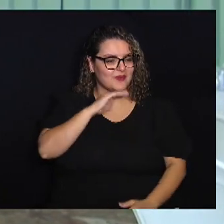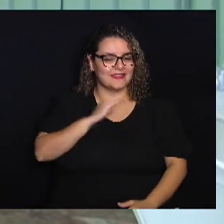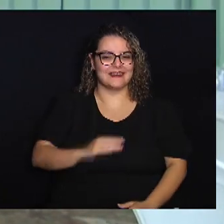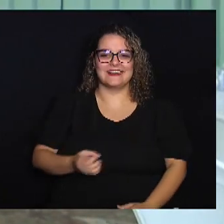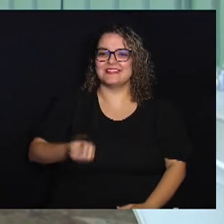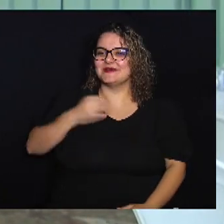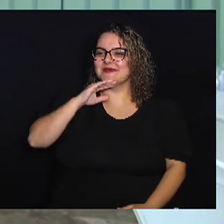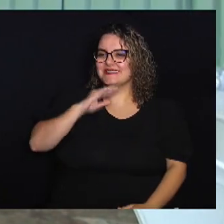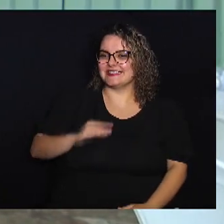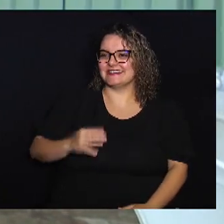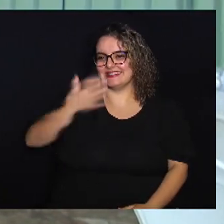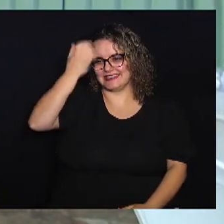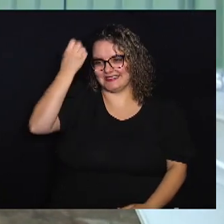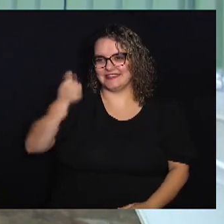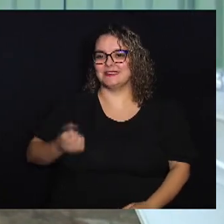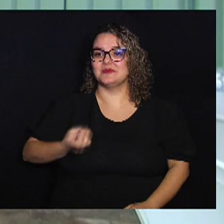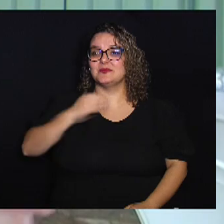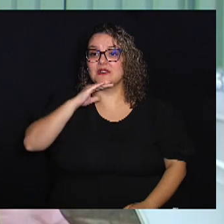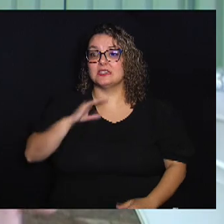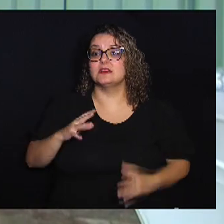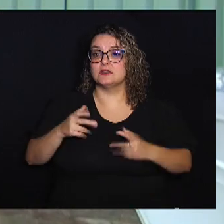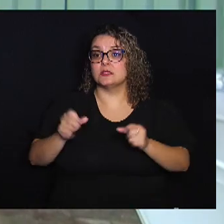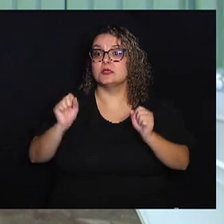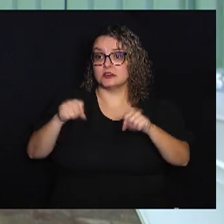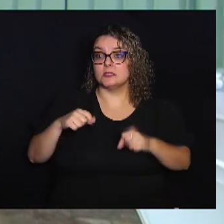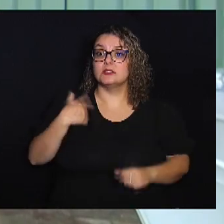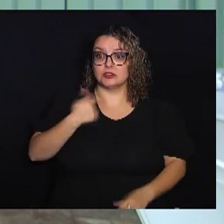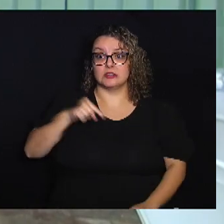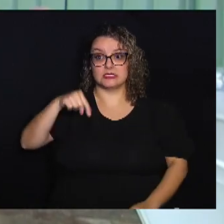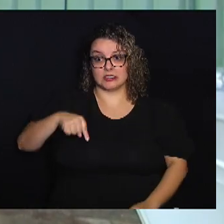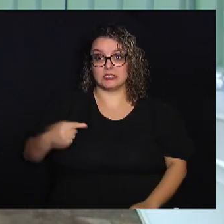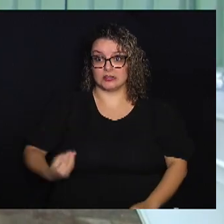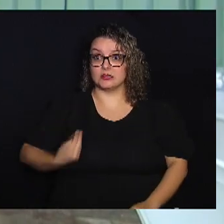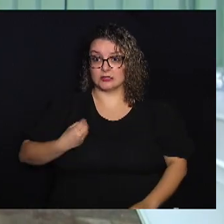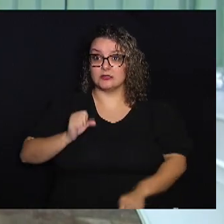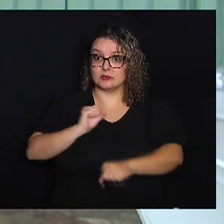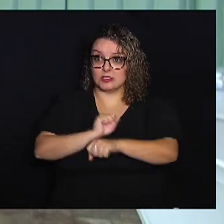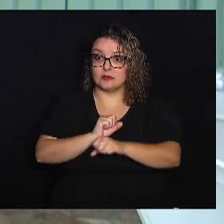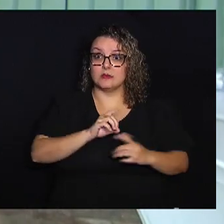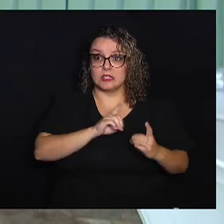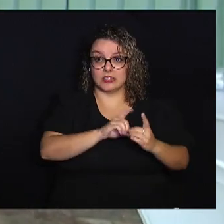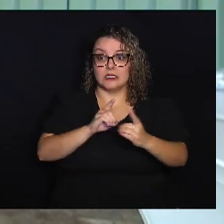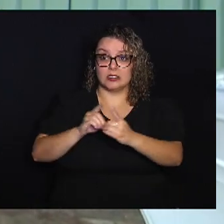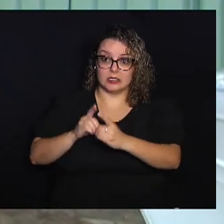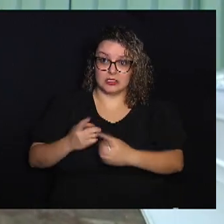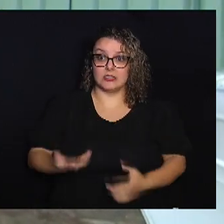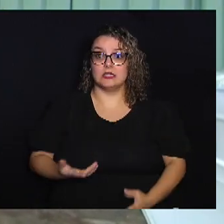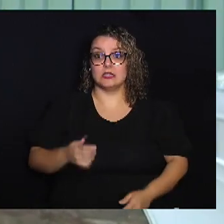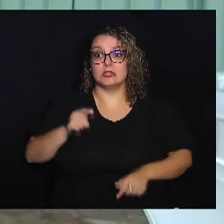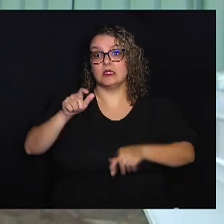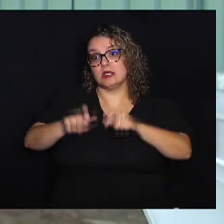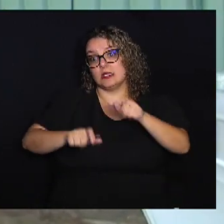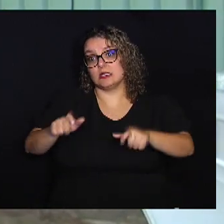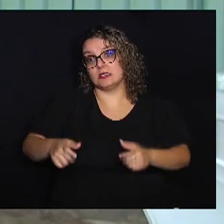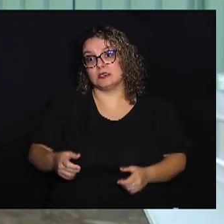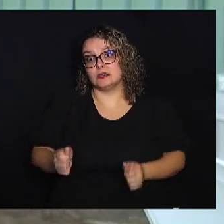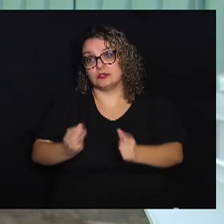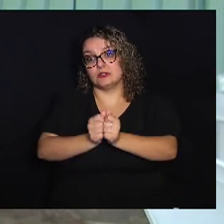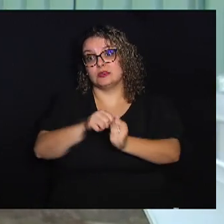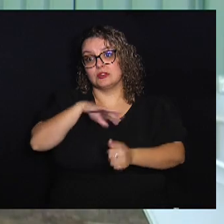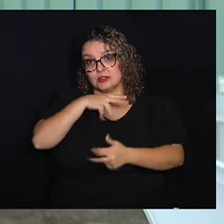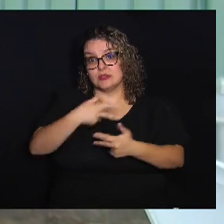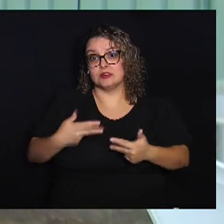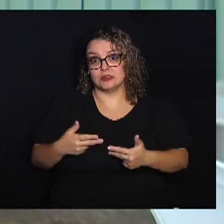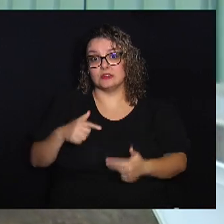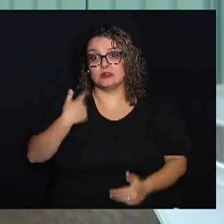Boa tarde, Rúbia, boa tarde a todos. Sim, a gente está aqui disponível para atender a população com seus animais. Né? Então a